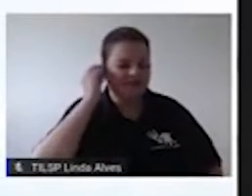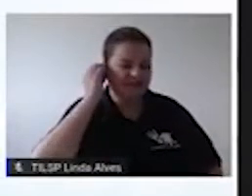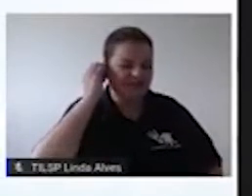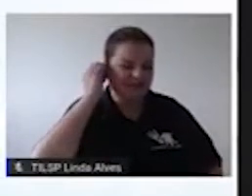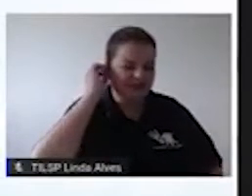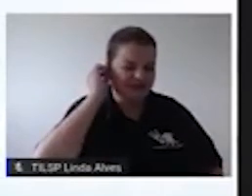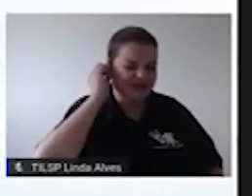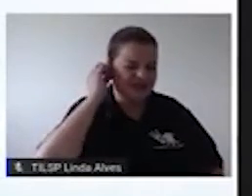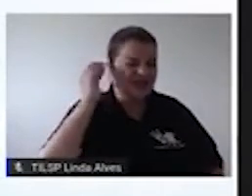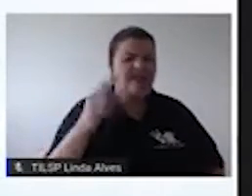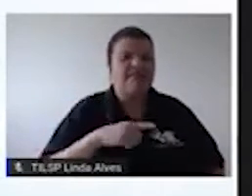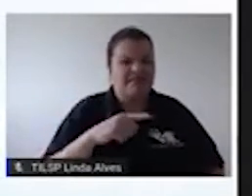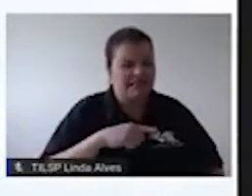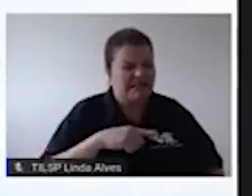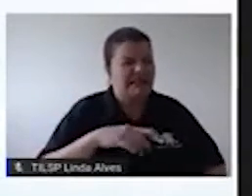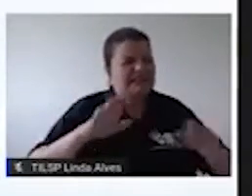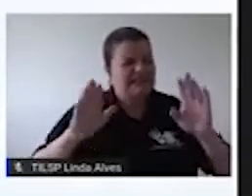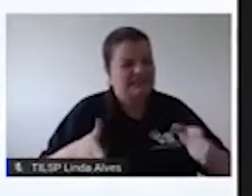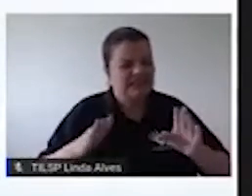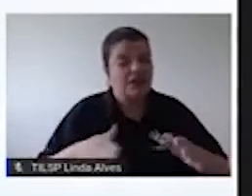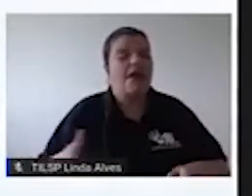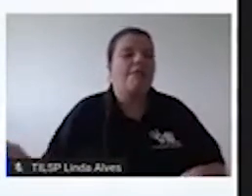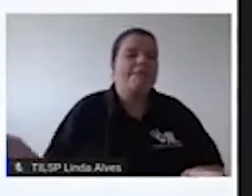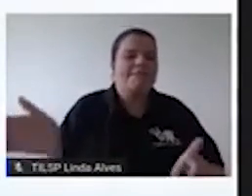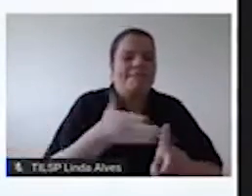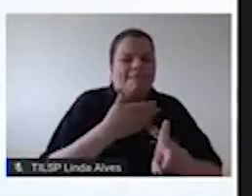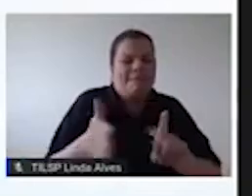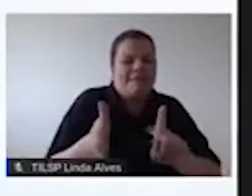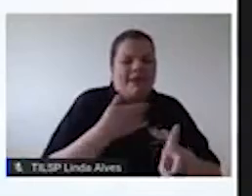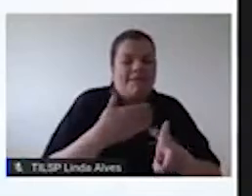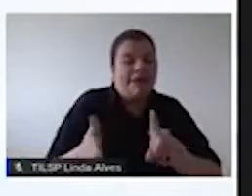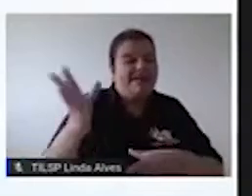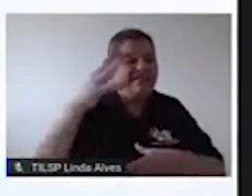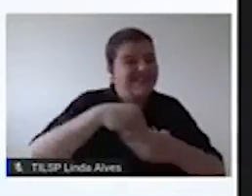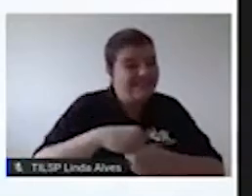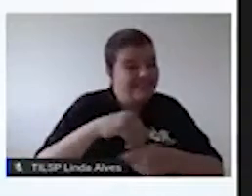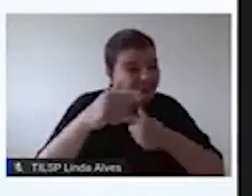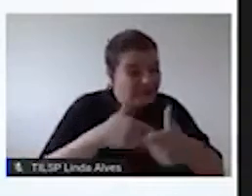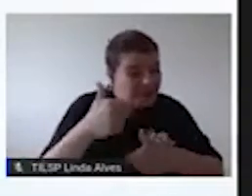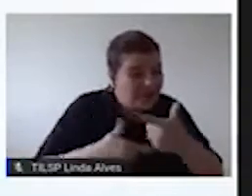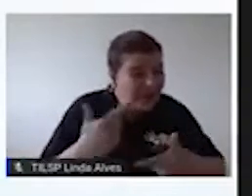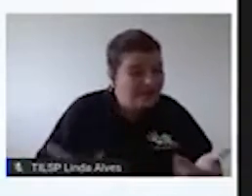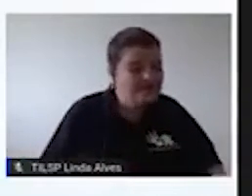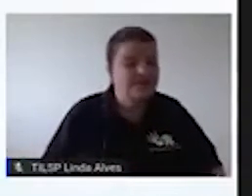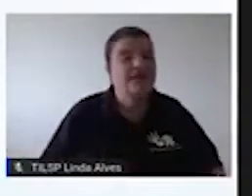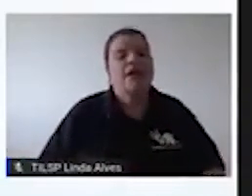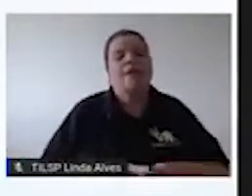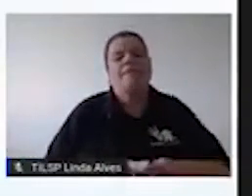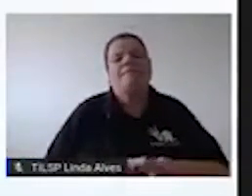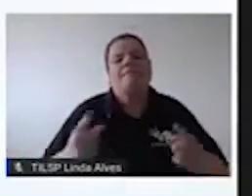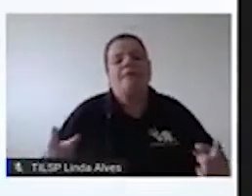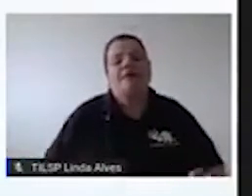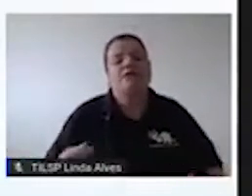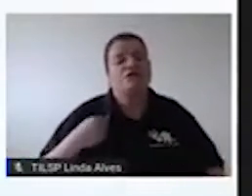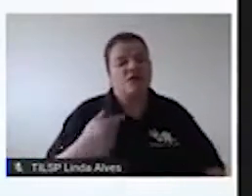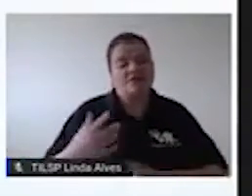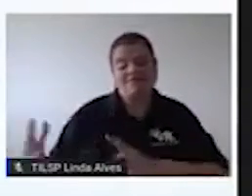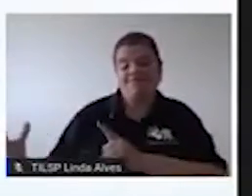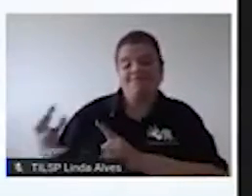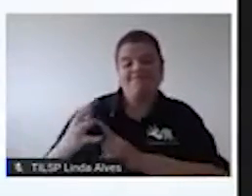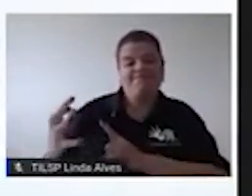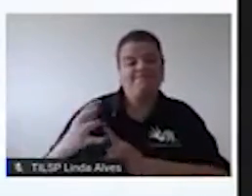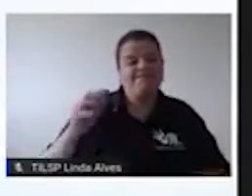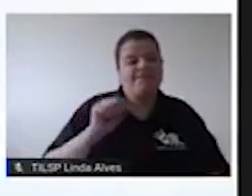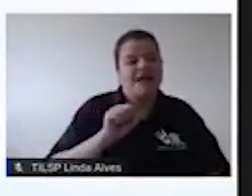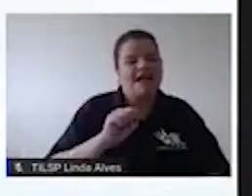Já tem extremos de pessoas que apanham no local de trabalho, mas a gente está falando de assédio, né?